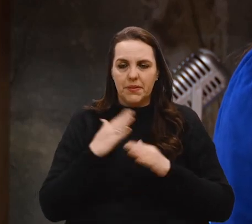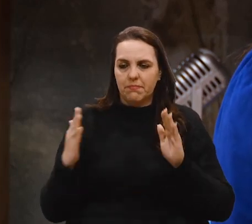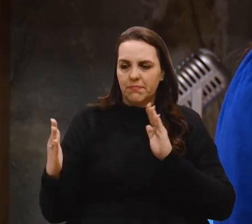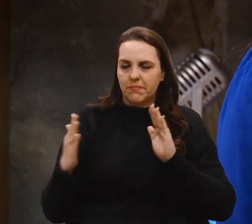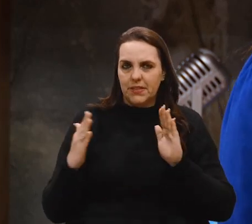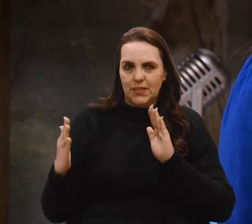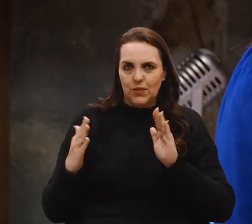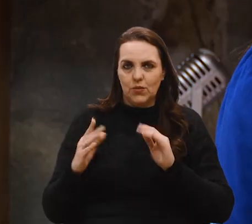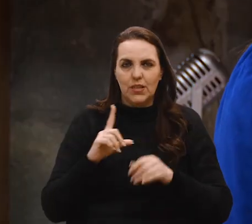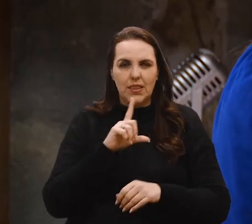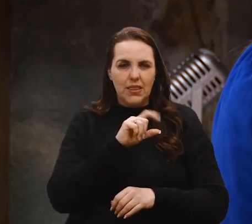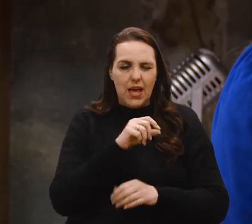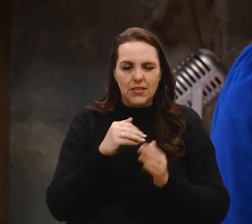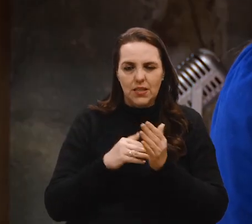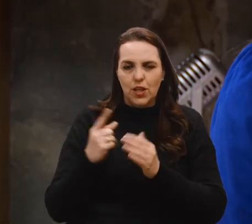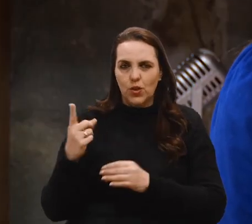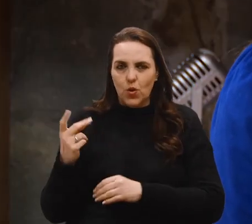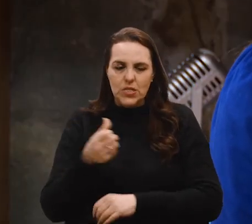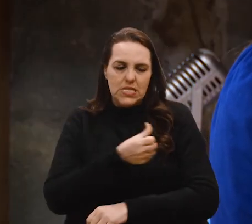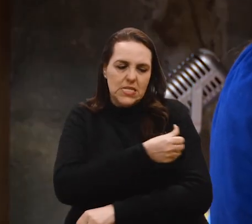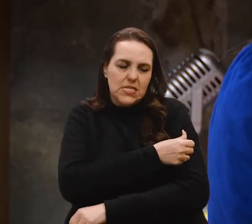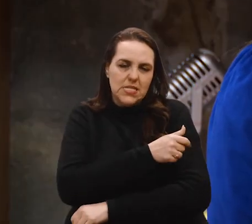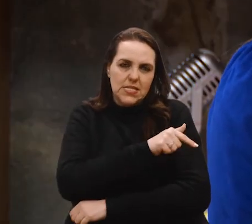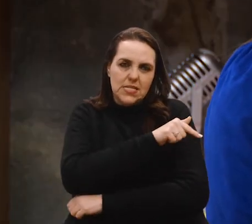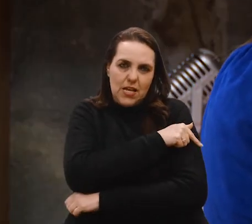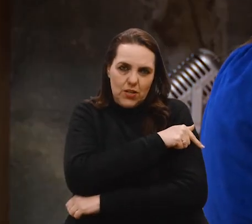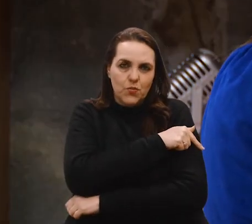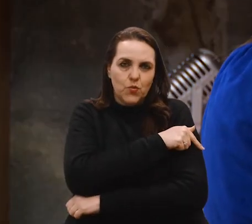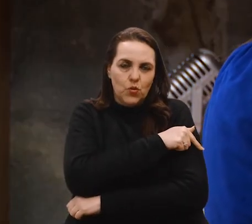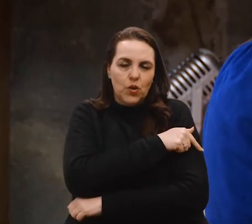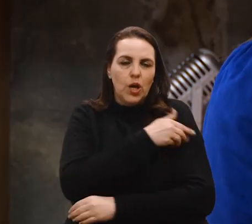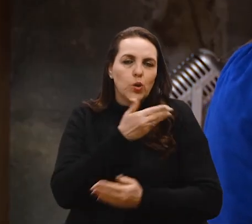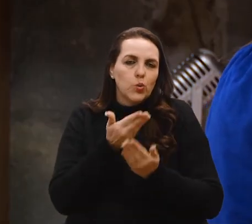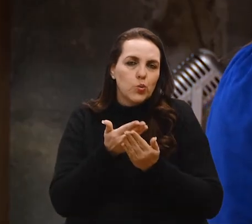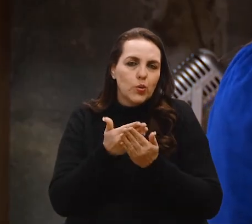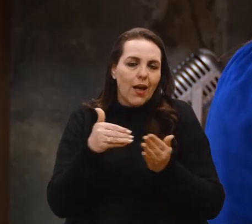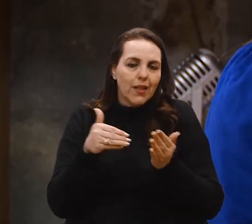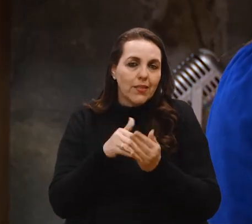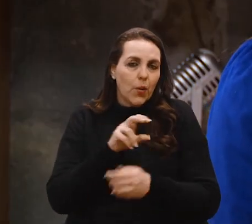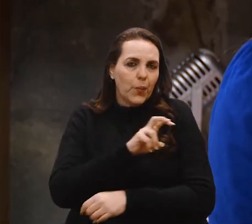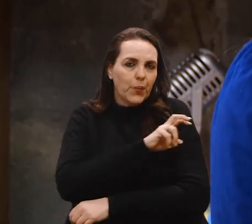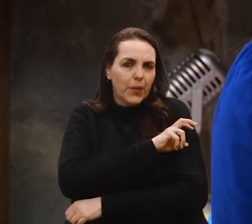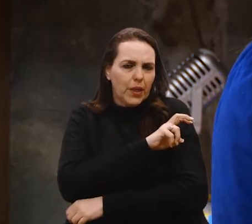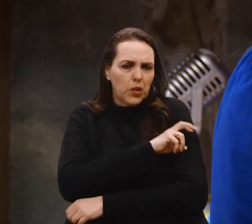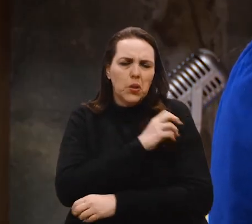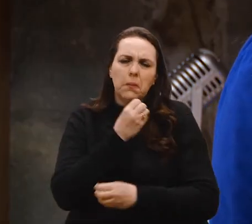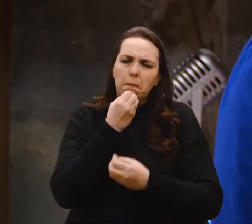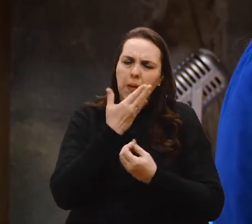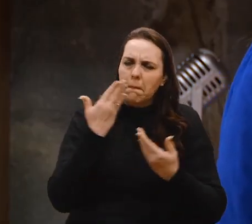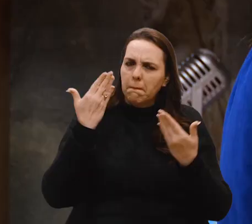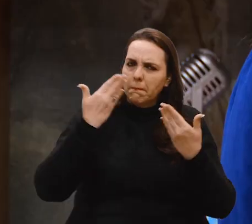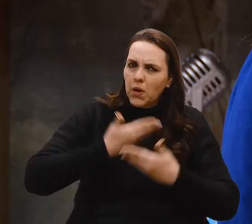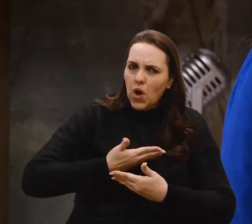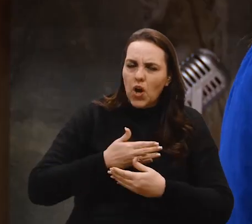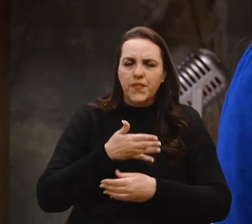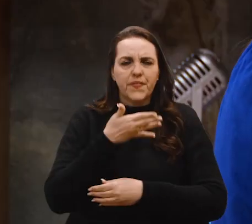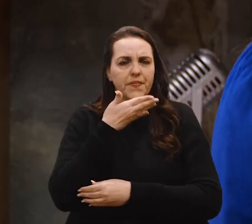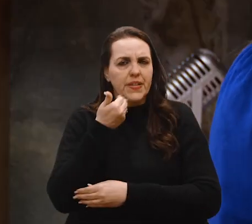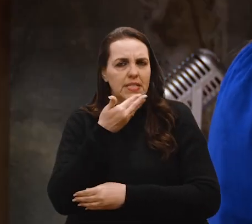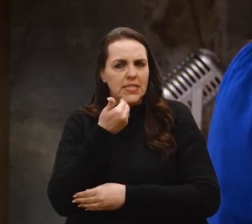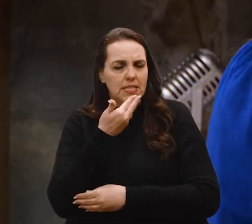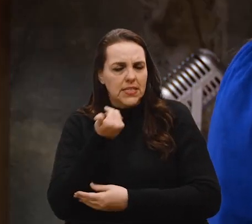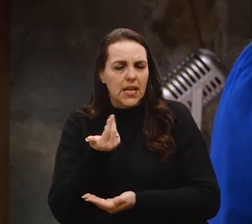12. 6º, 7º ano. Então, eu fiz até o 5º ano. Eu ia muito bem nas provas, eu tinha muita